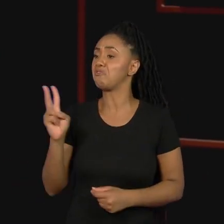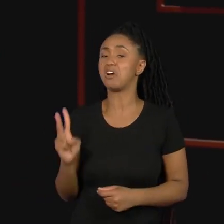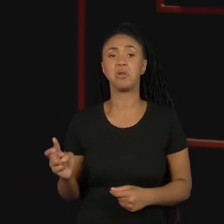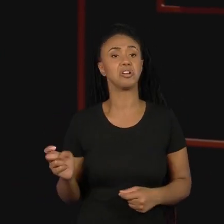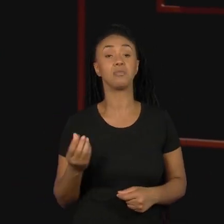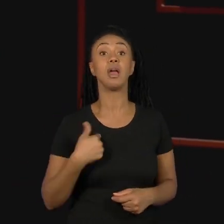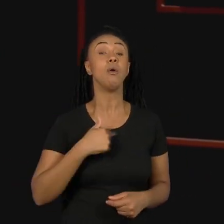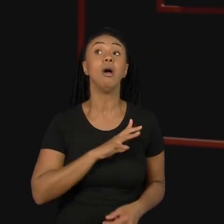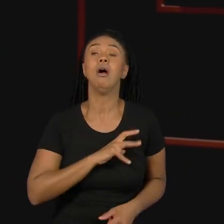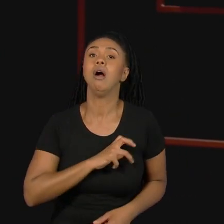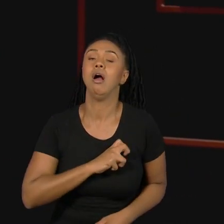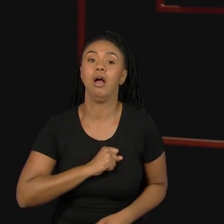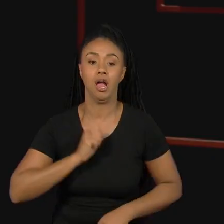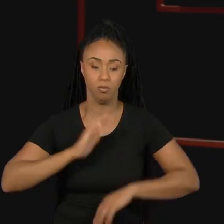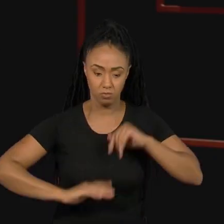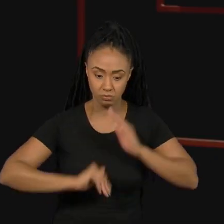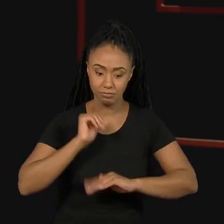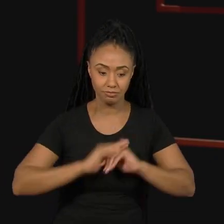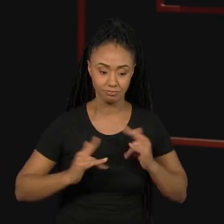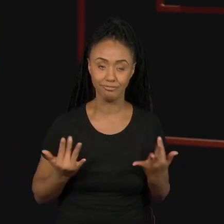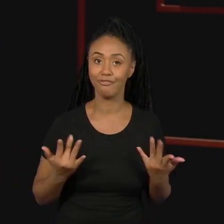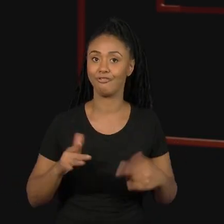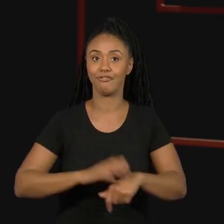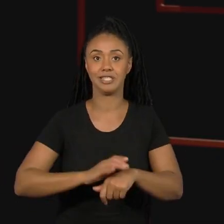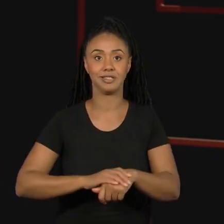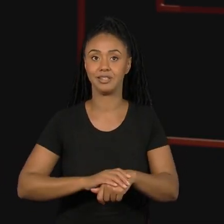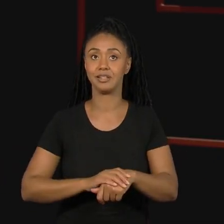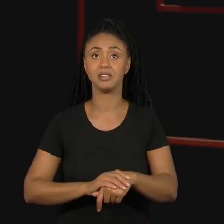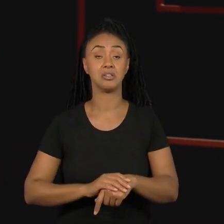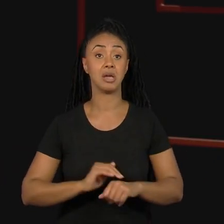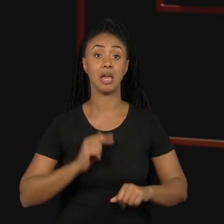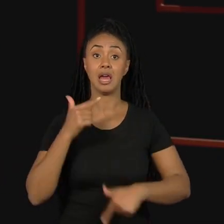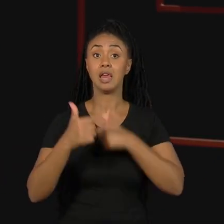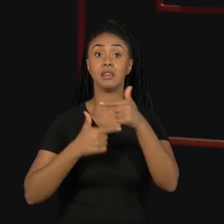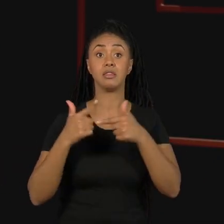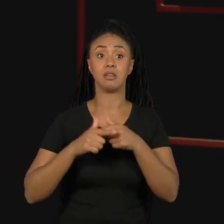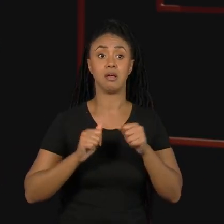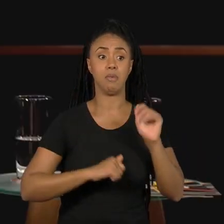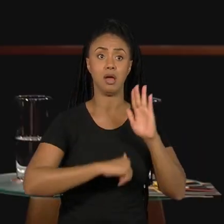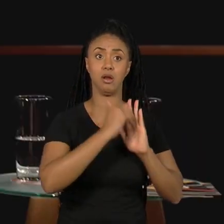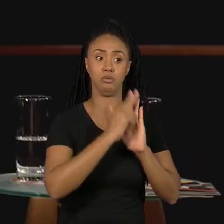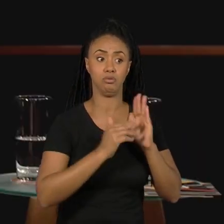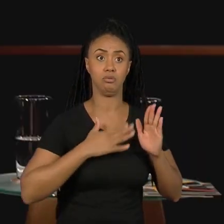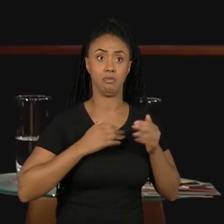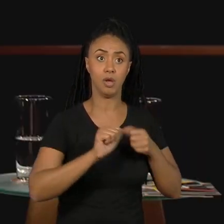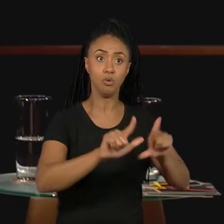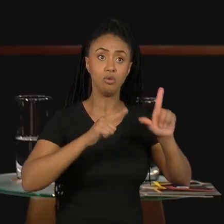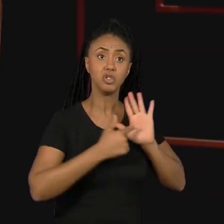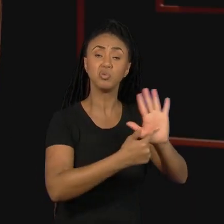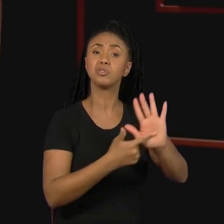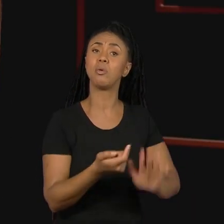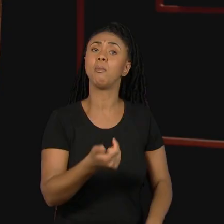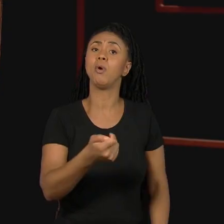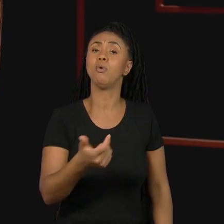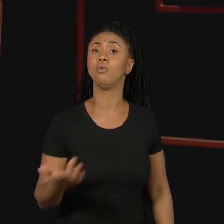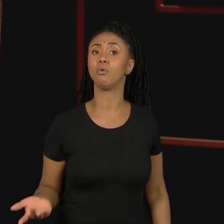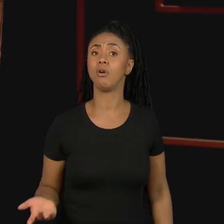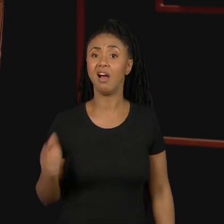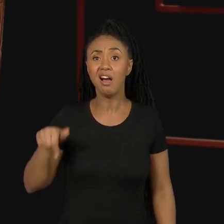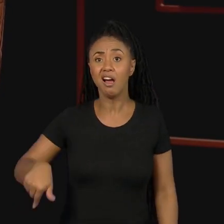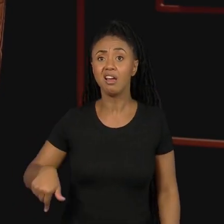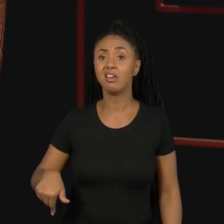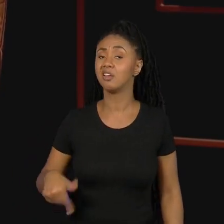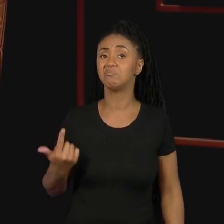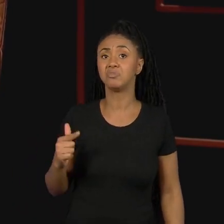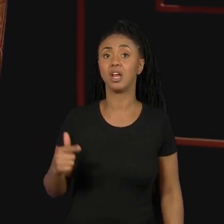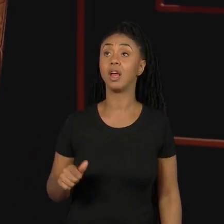produzir, faço. Nunca tive tanto trabalho à disposição e não tem quem me trabalhe. E aqui não é o lugar. Quando eu morava